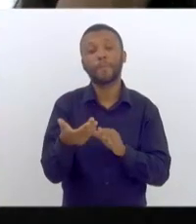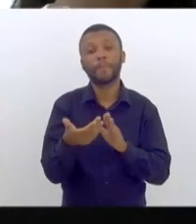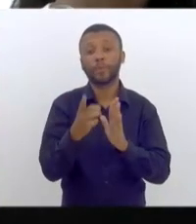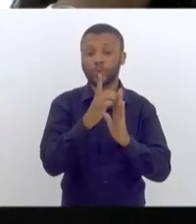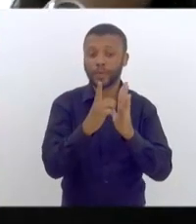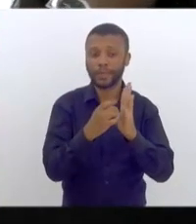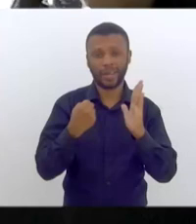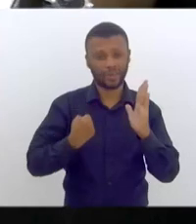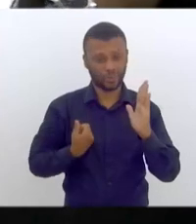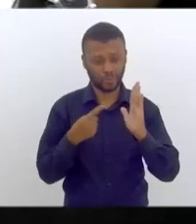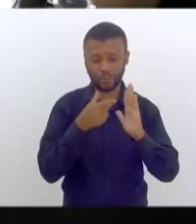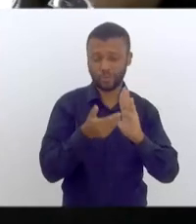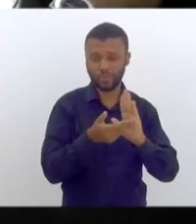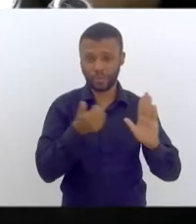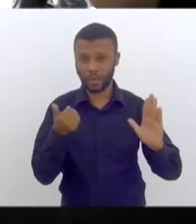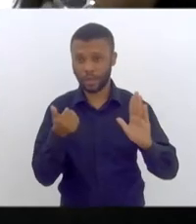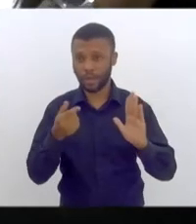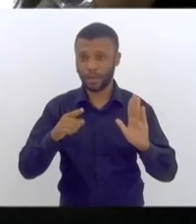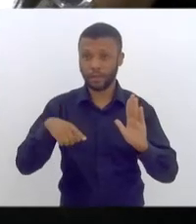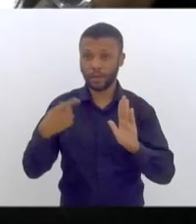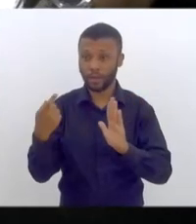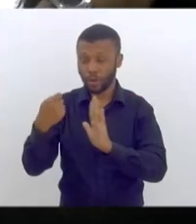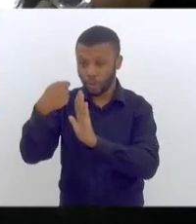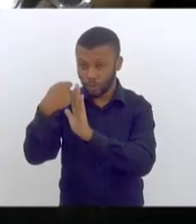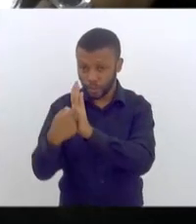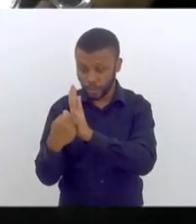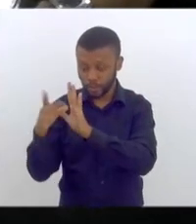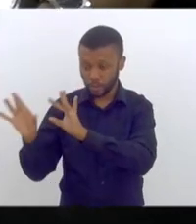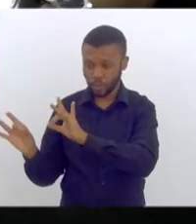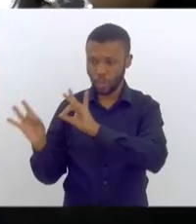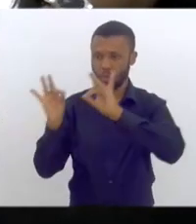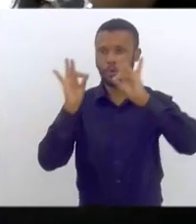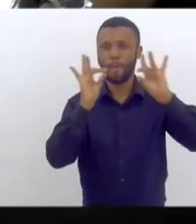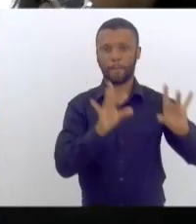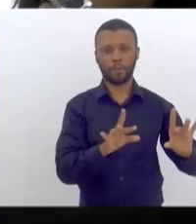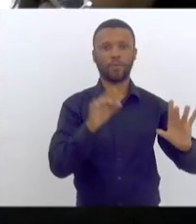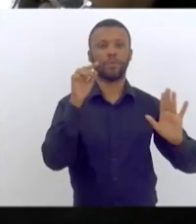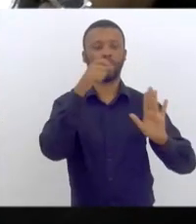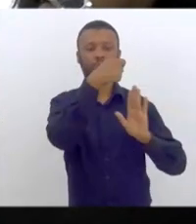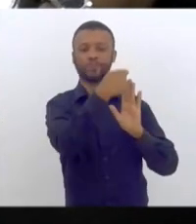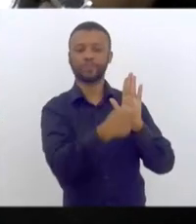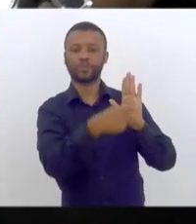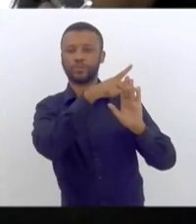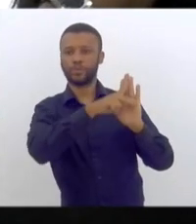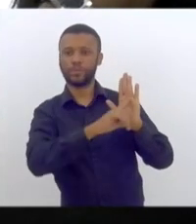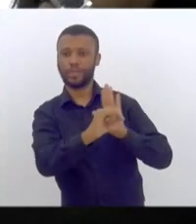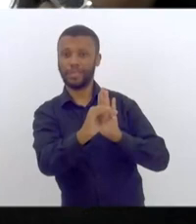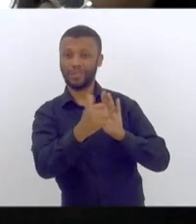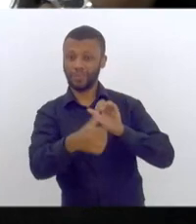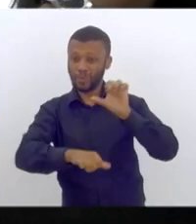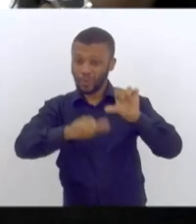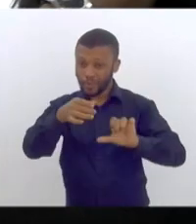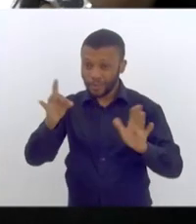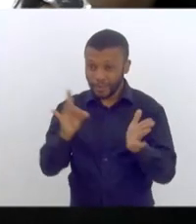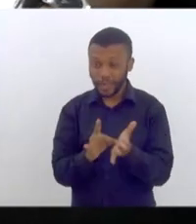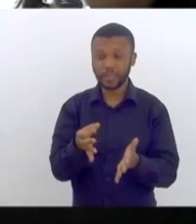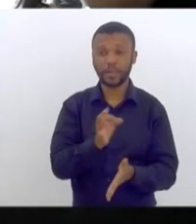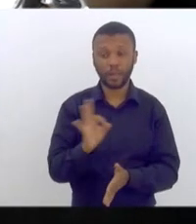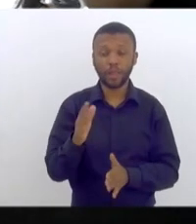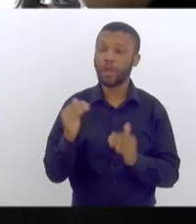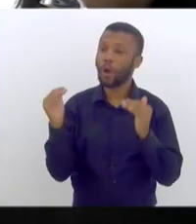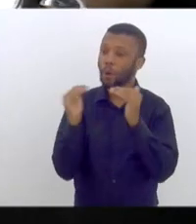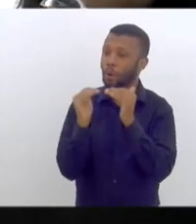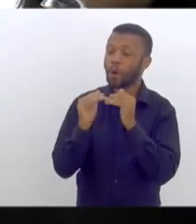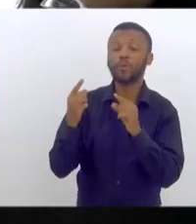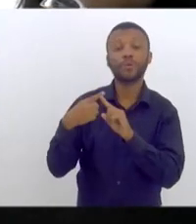Decreto inserir o texto do Decreto então na realidade a gente não tá inovando em nada não eu concordo